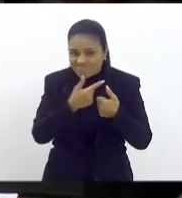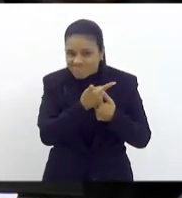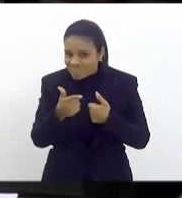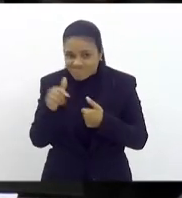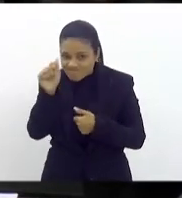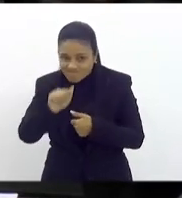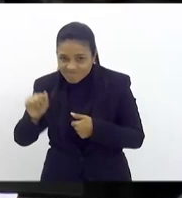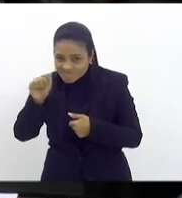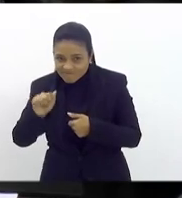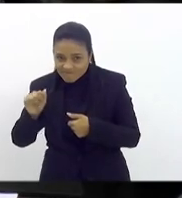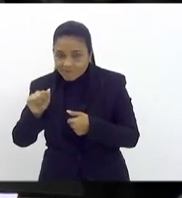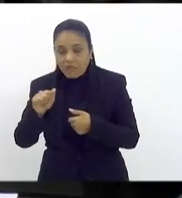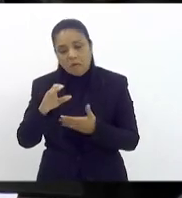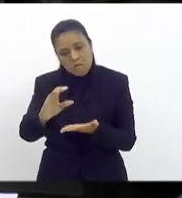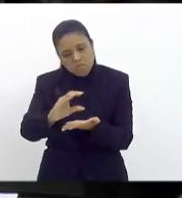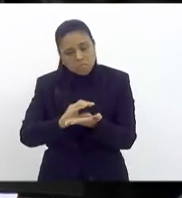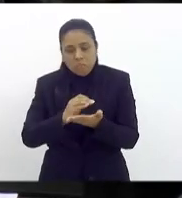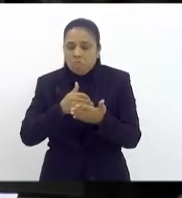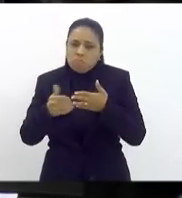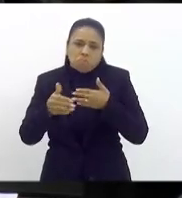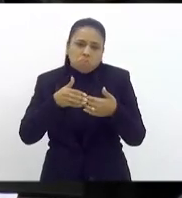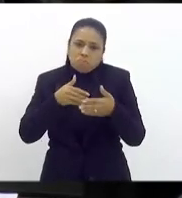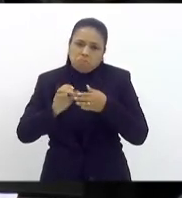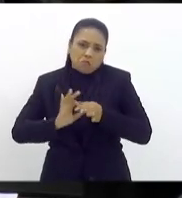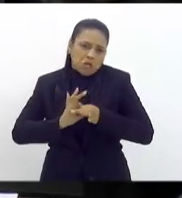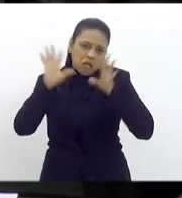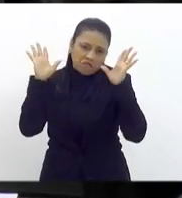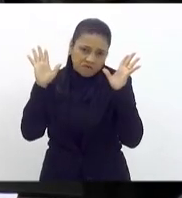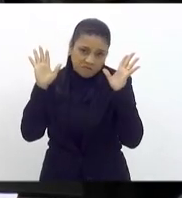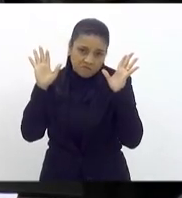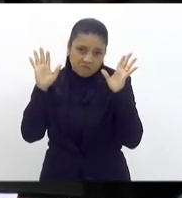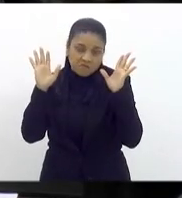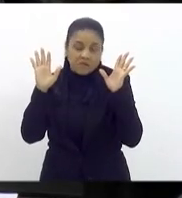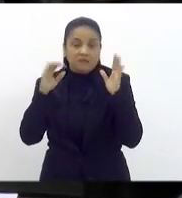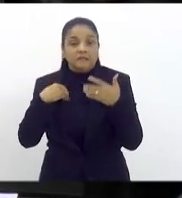os seus direitos da maneira que ele quiser. Se ele quiser